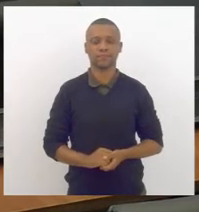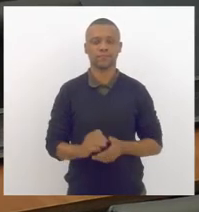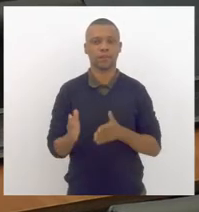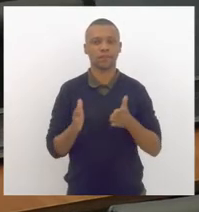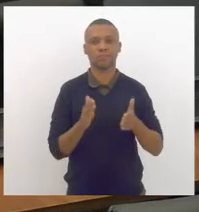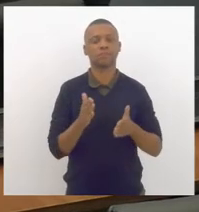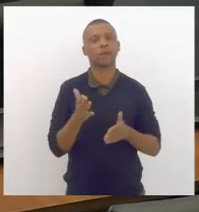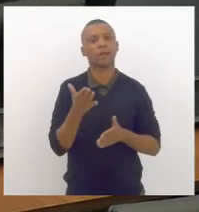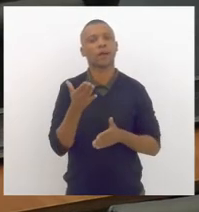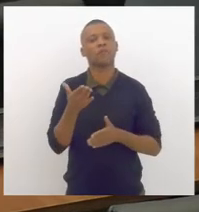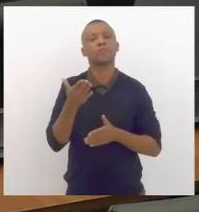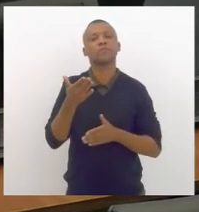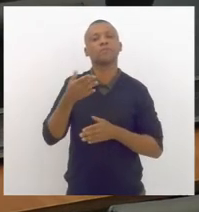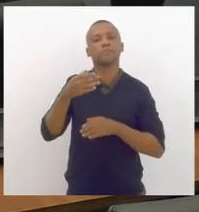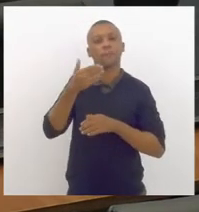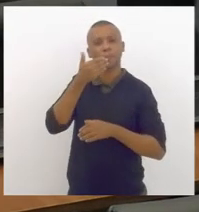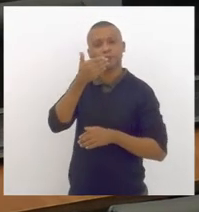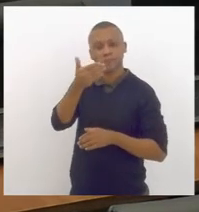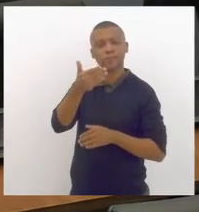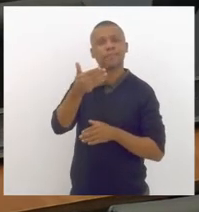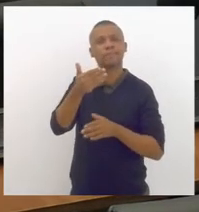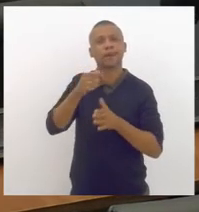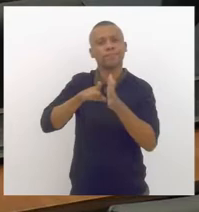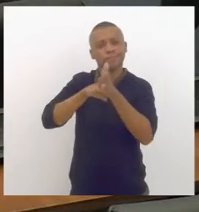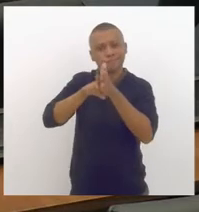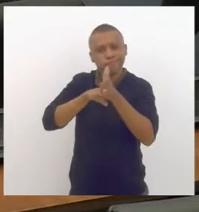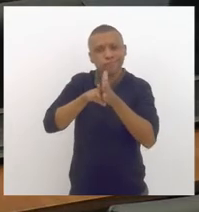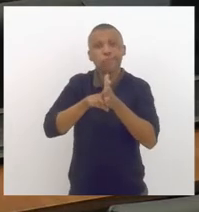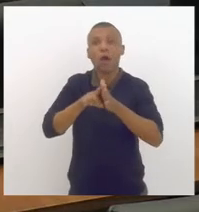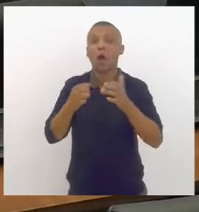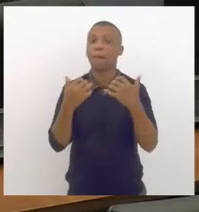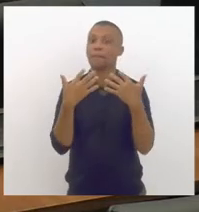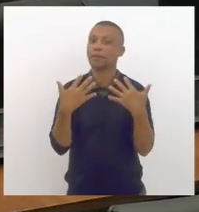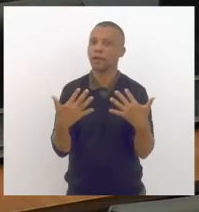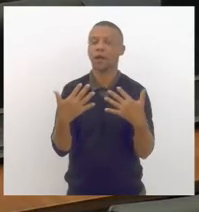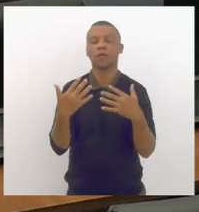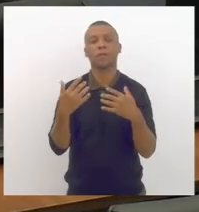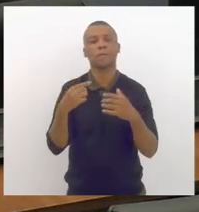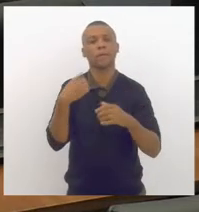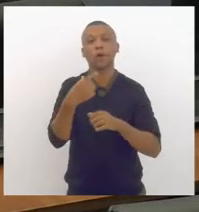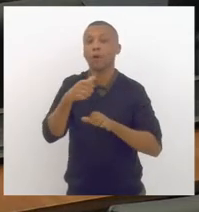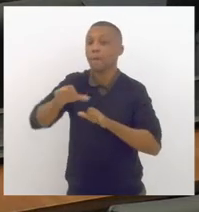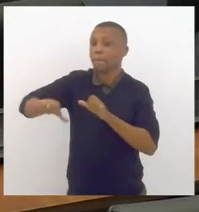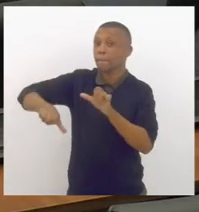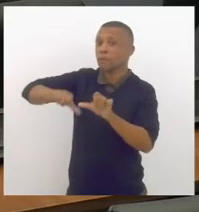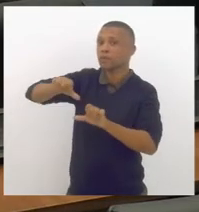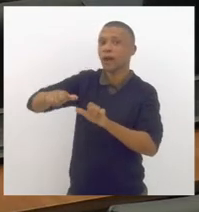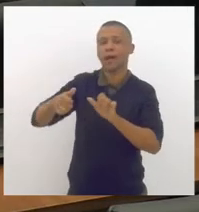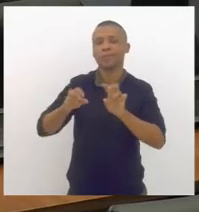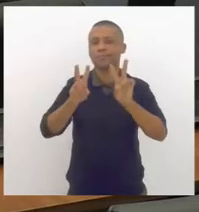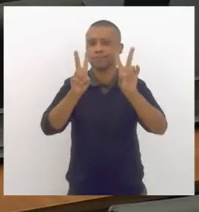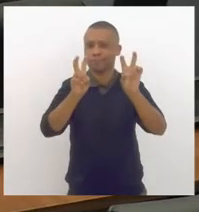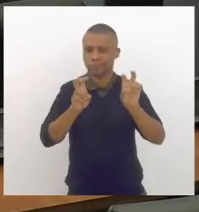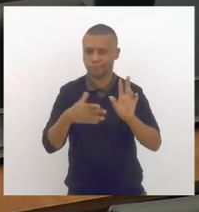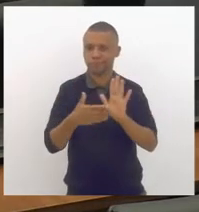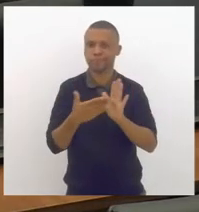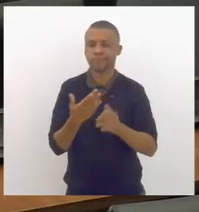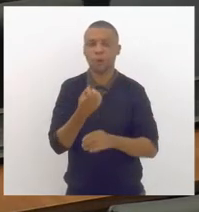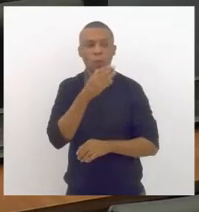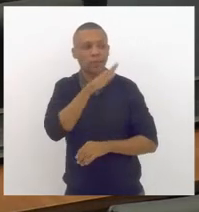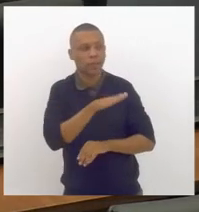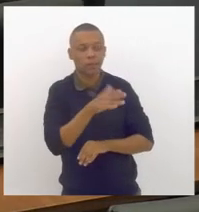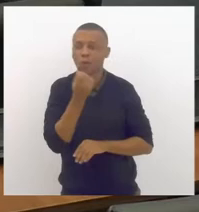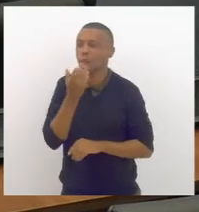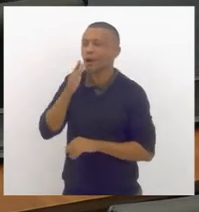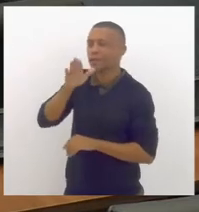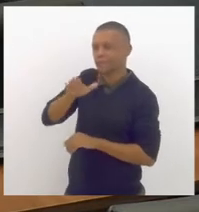Quero fazer uma consulta ao plenário para fazer a inversão da pauta. Boa tarde. Boa tarde, Samuel. Tudo bem, deputado? Tudo